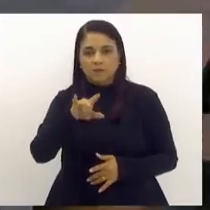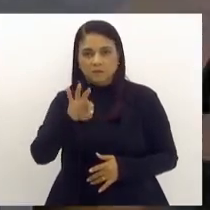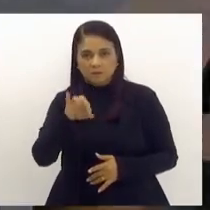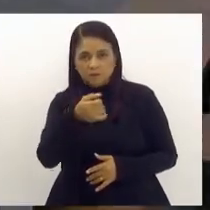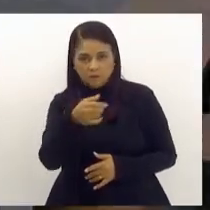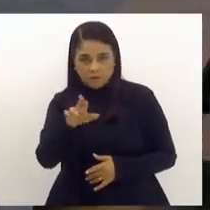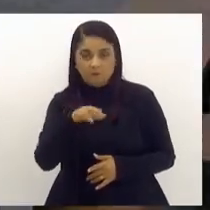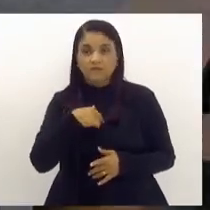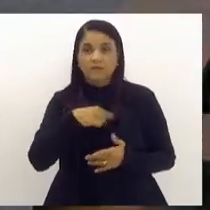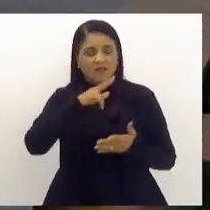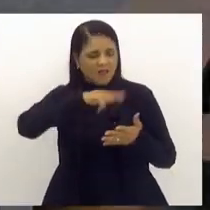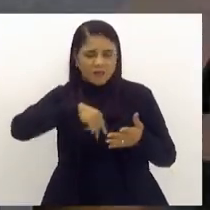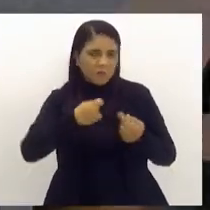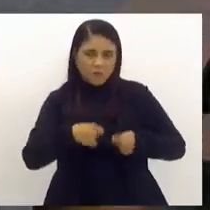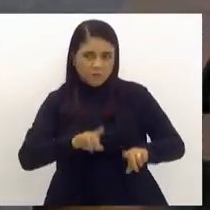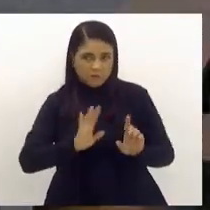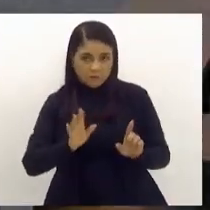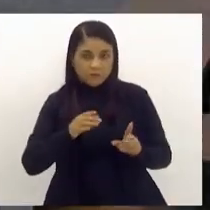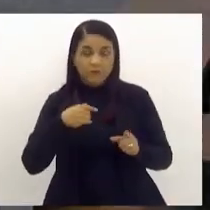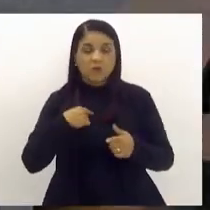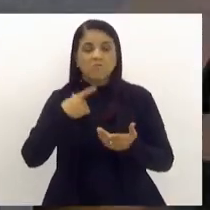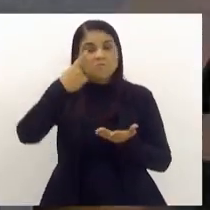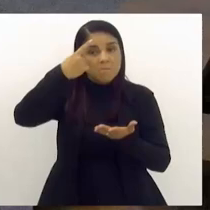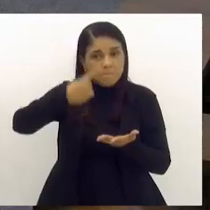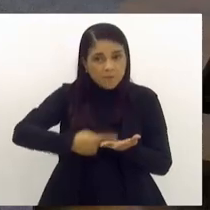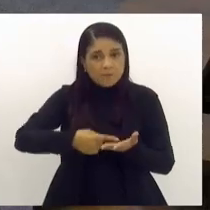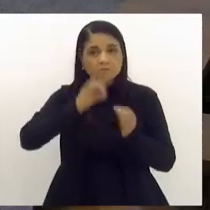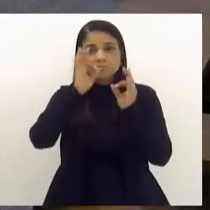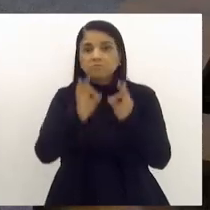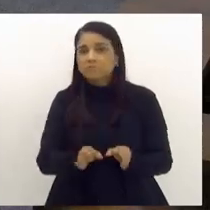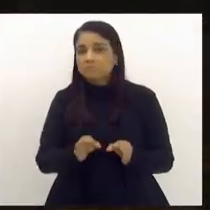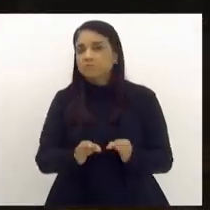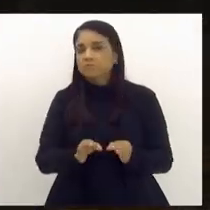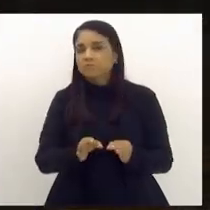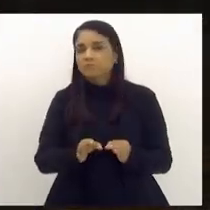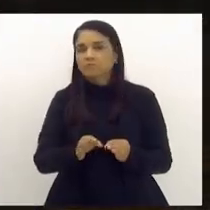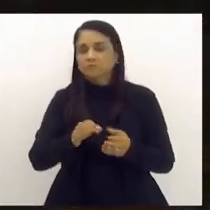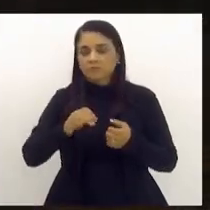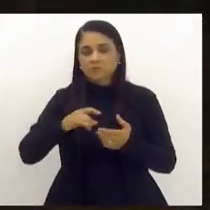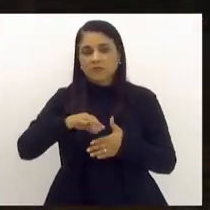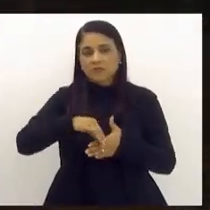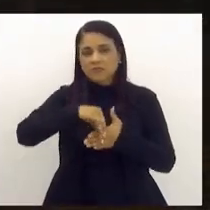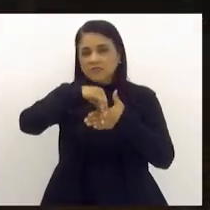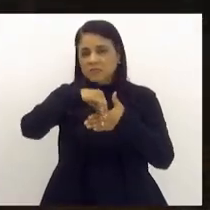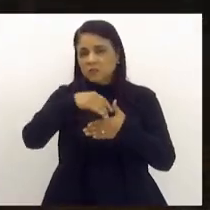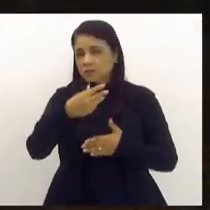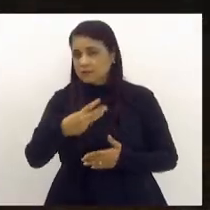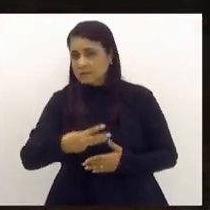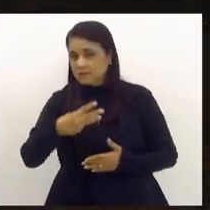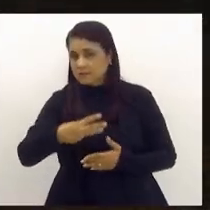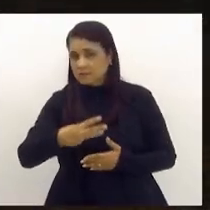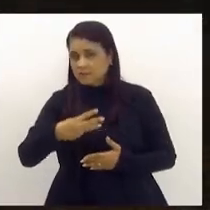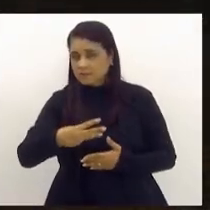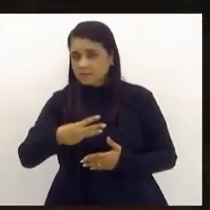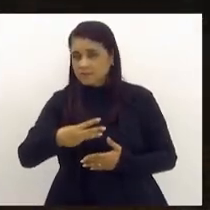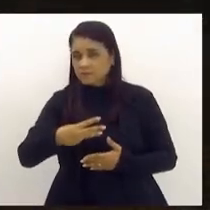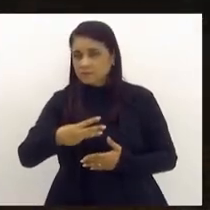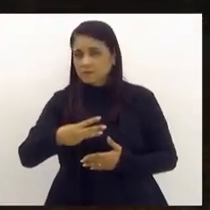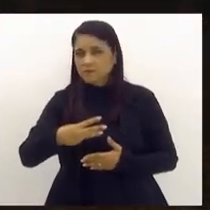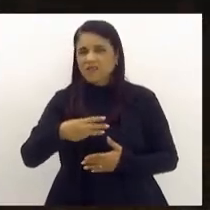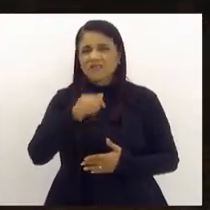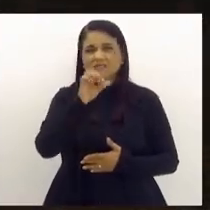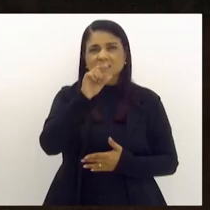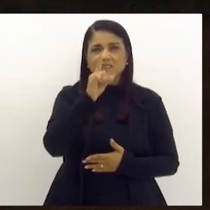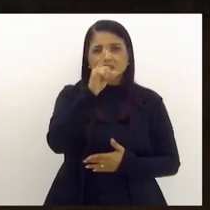e aí não precisa ler, o senhor confirma no inciso terceiro, não inferior a